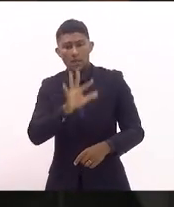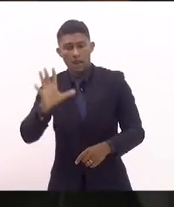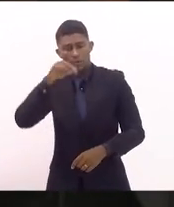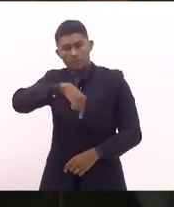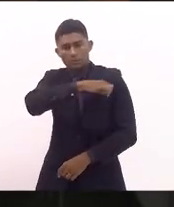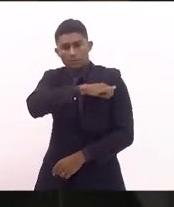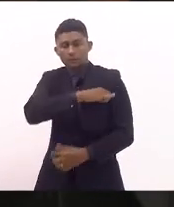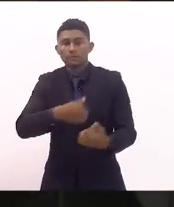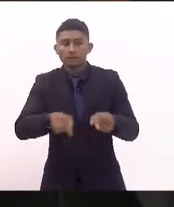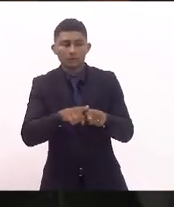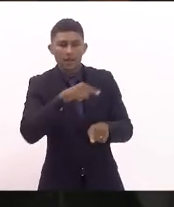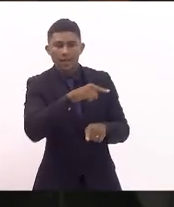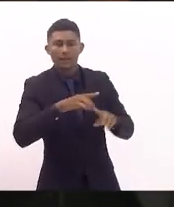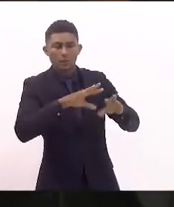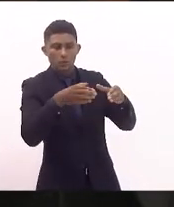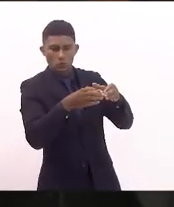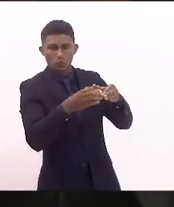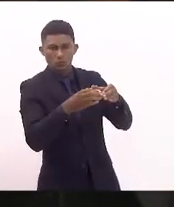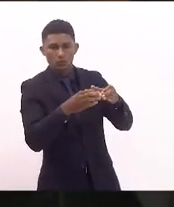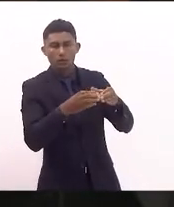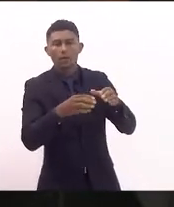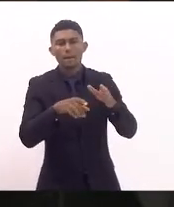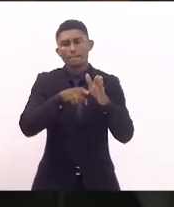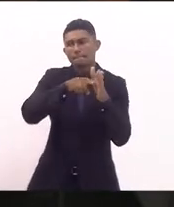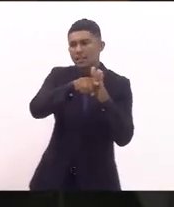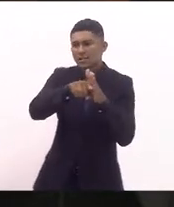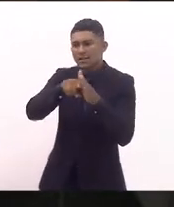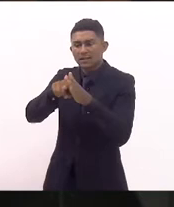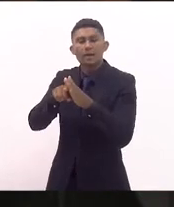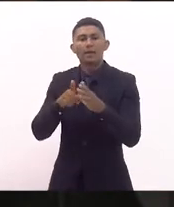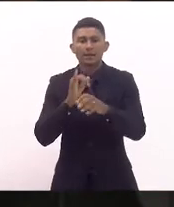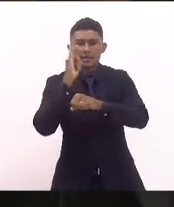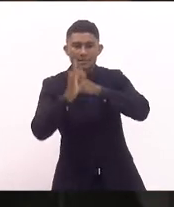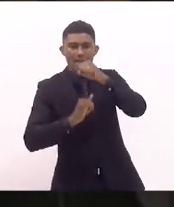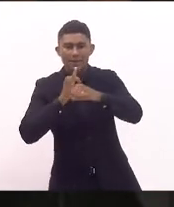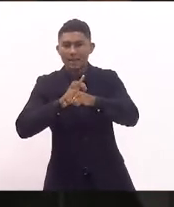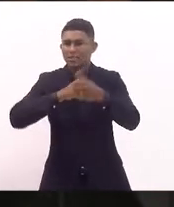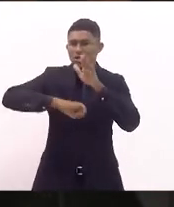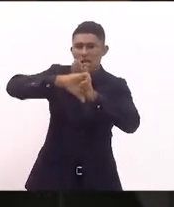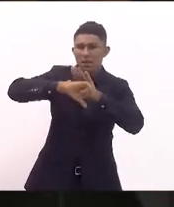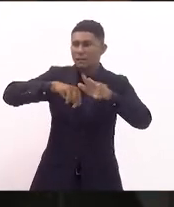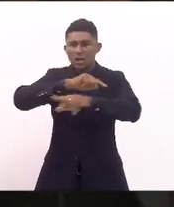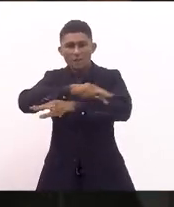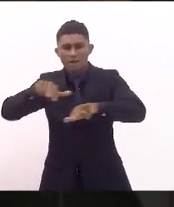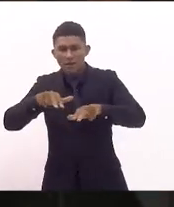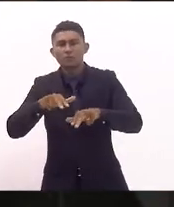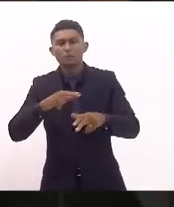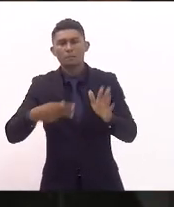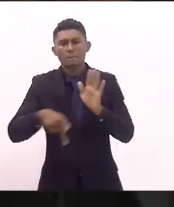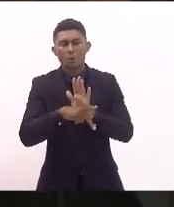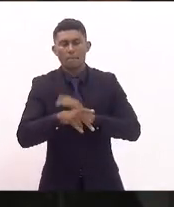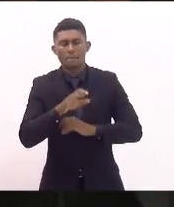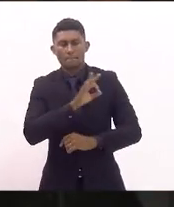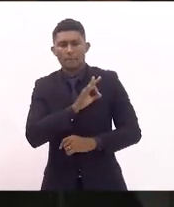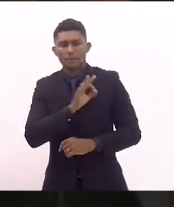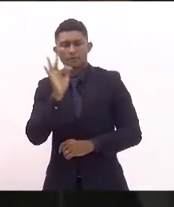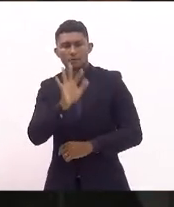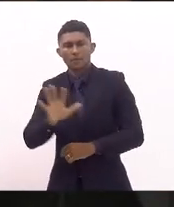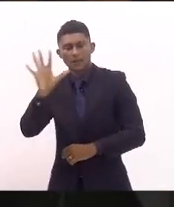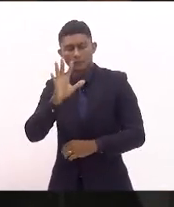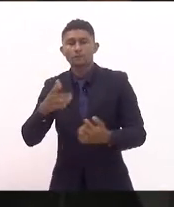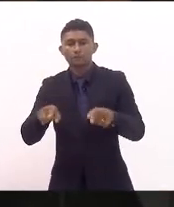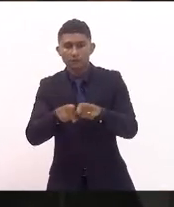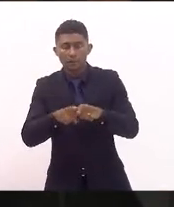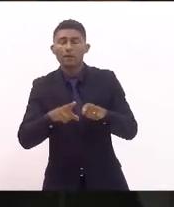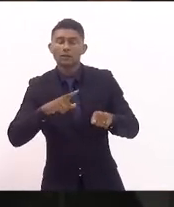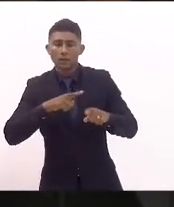Grupo de Criminalidade Organizada Cibernética da Polícia Federal, fomentado pela Academia Nacional de